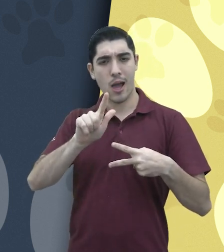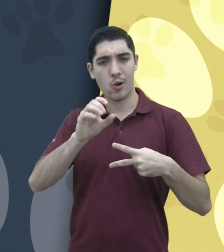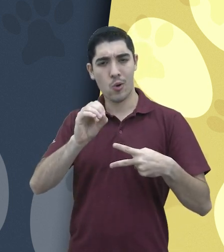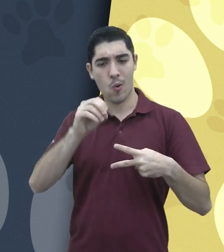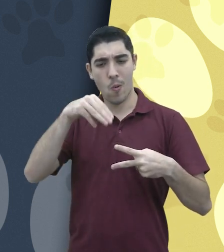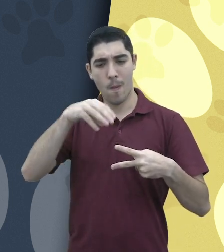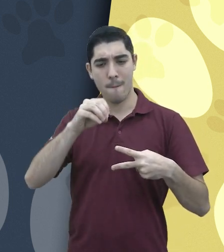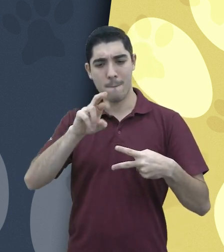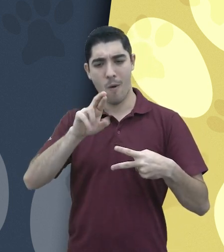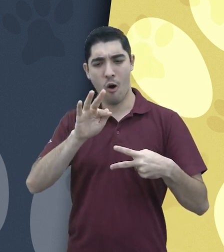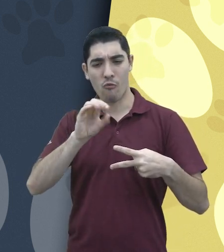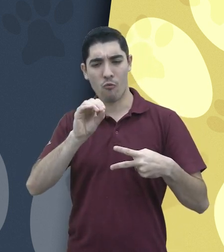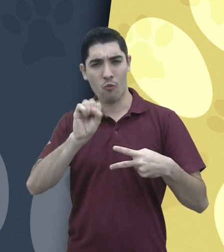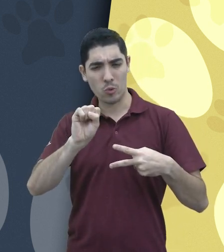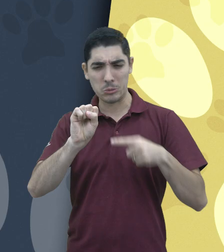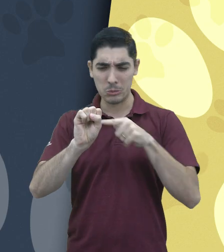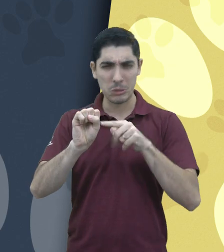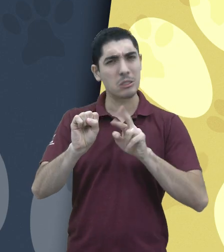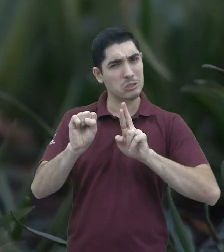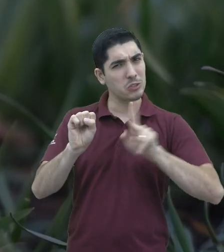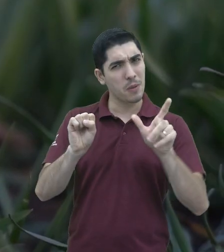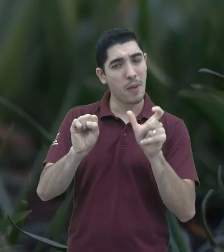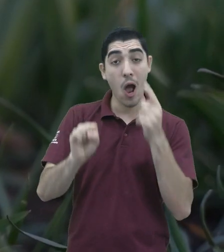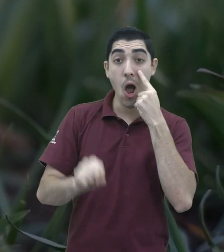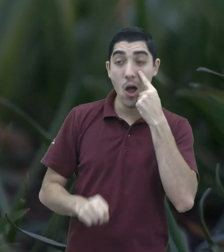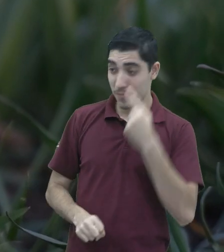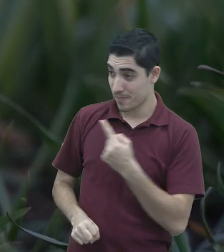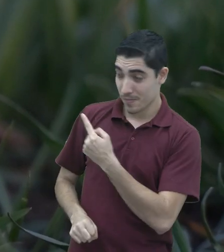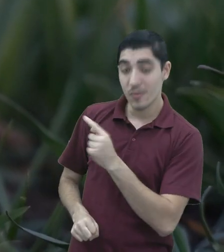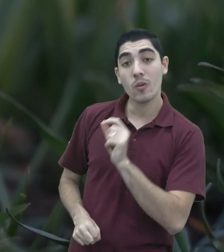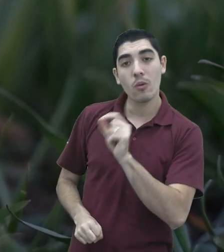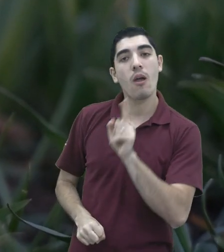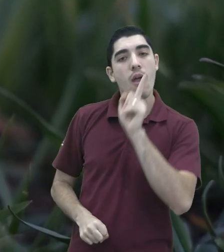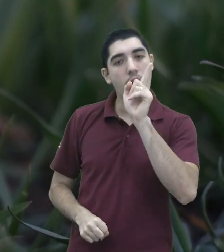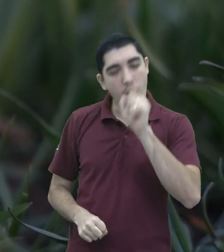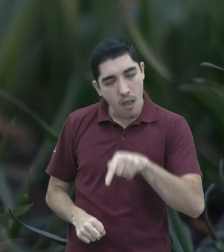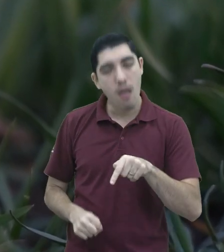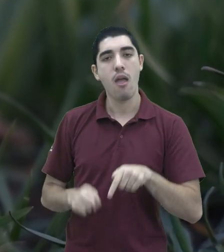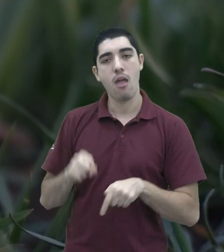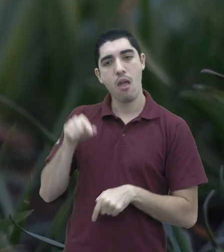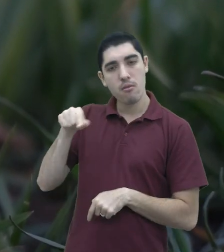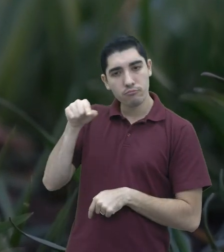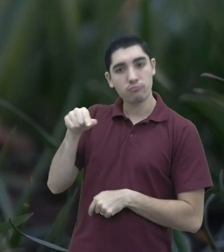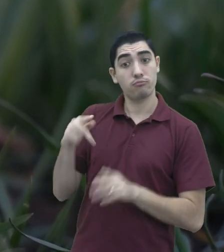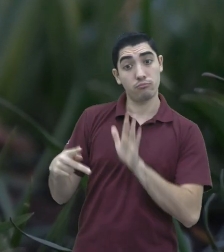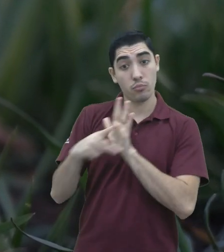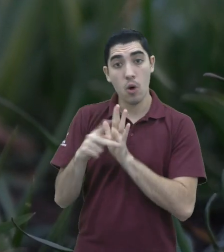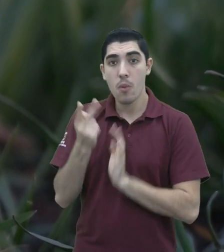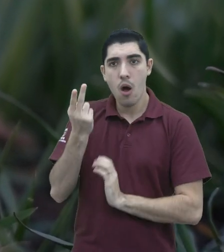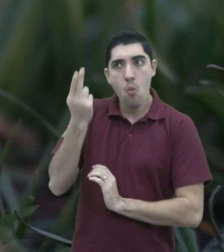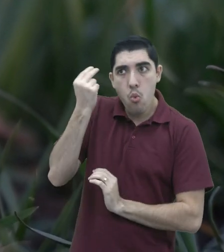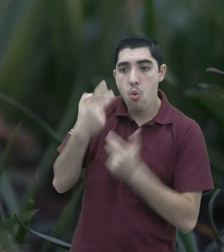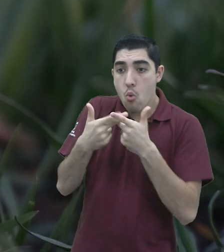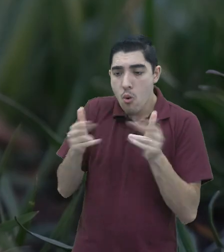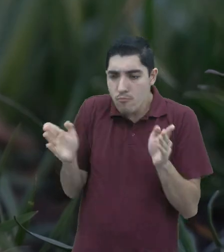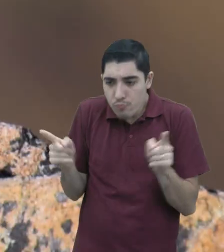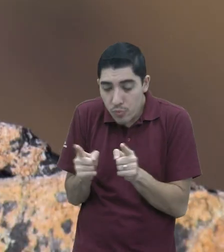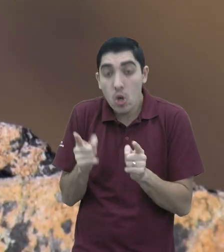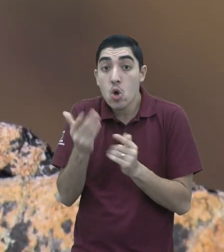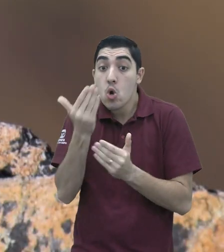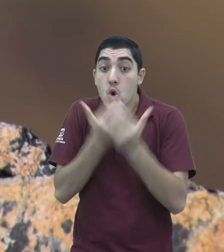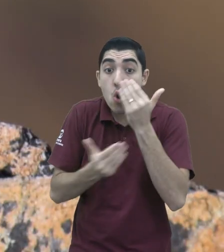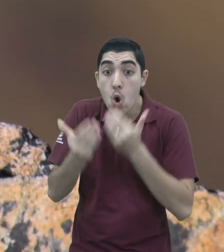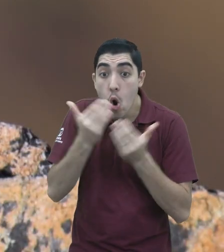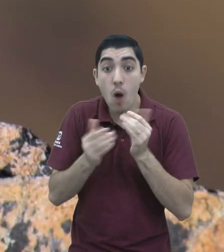Palavrinha difícil, né? Mas eu já explico para você. Os lagomorfos são uma ordem de pequenos mamíferos herbívoros.